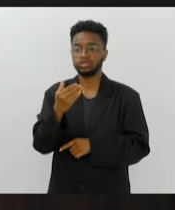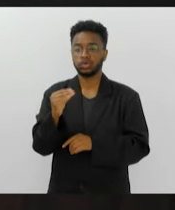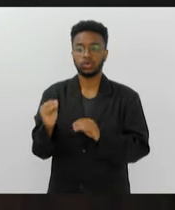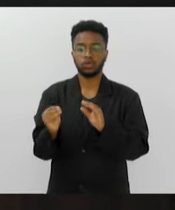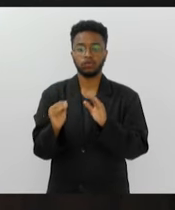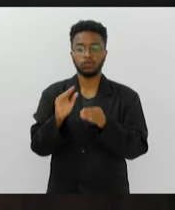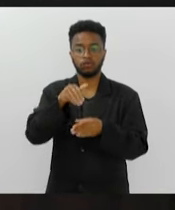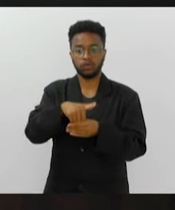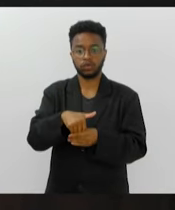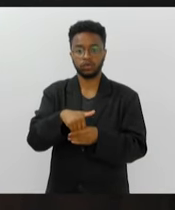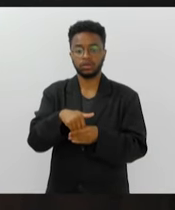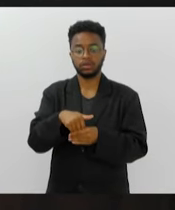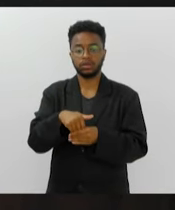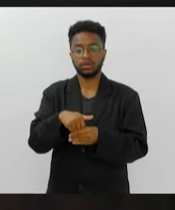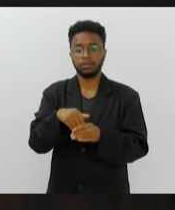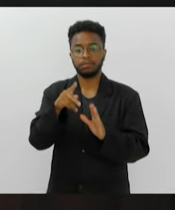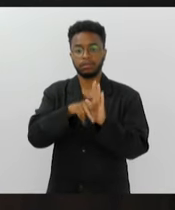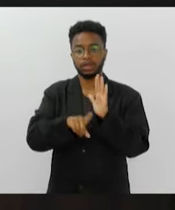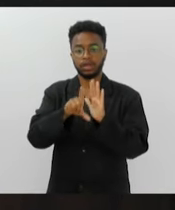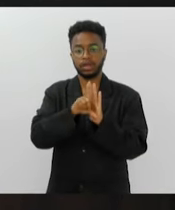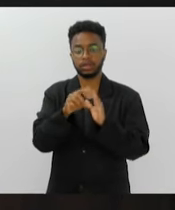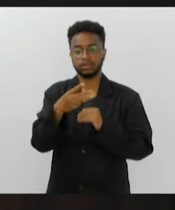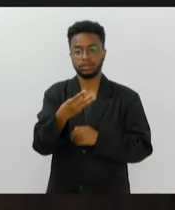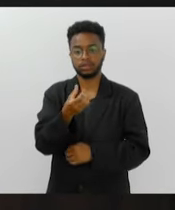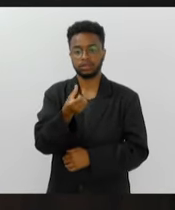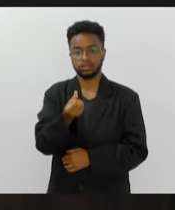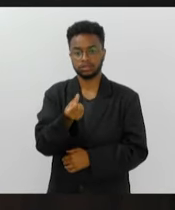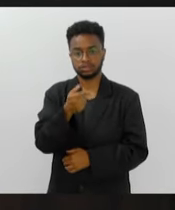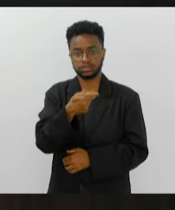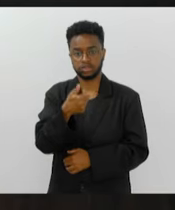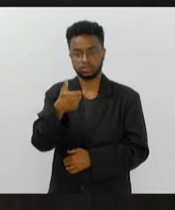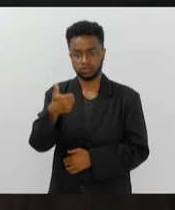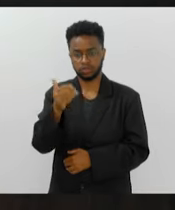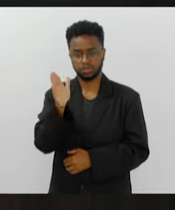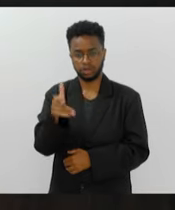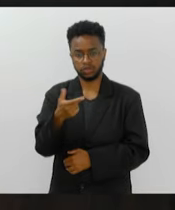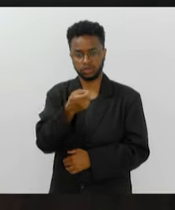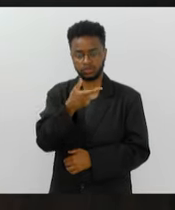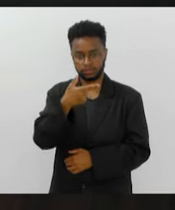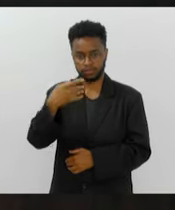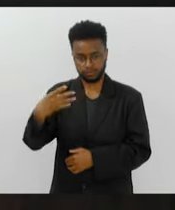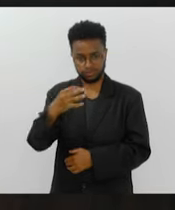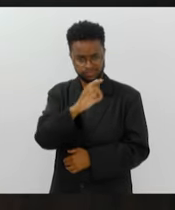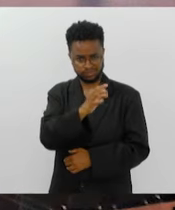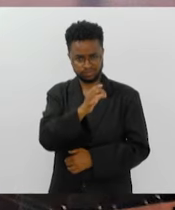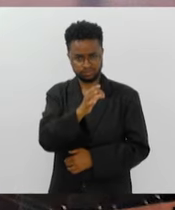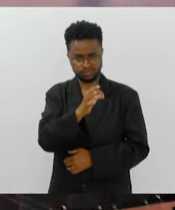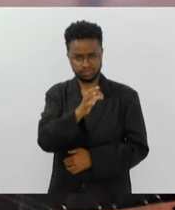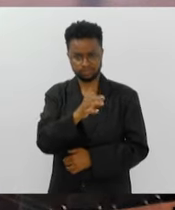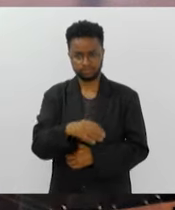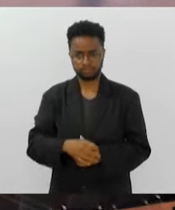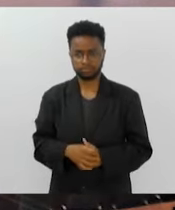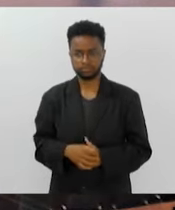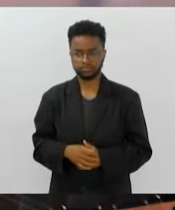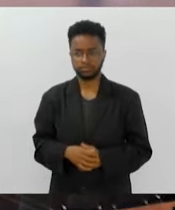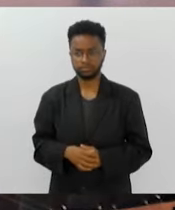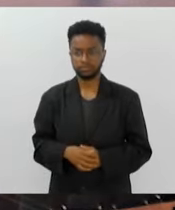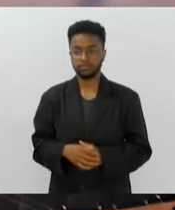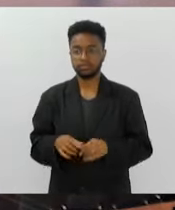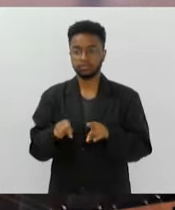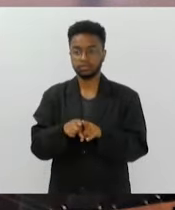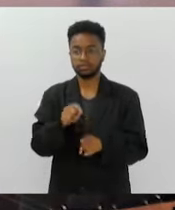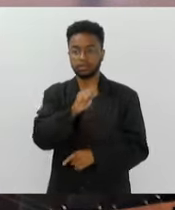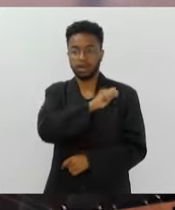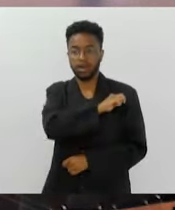para votação 3671 de 2000 24 né 2024 tem os estudantes